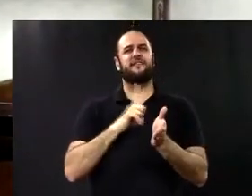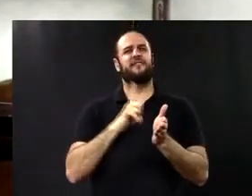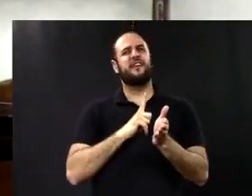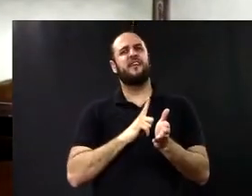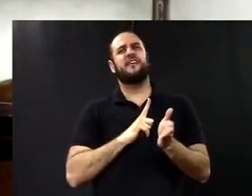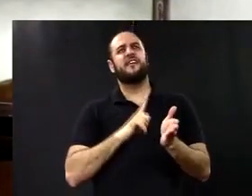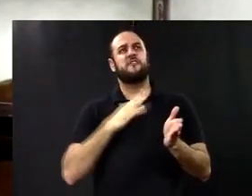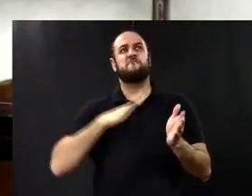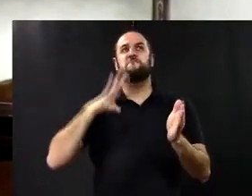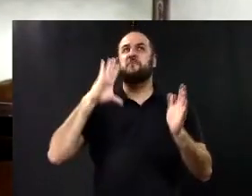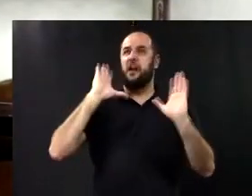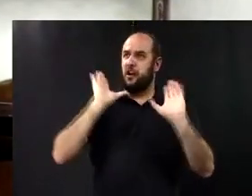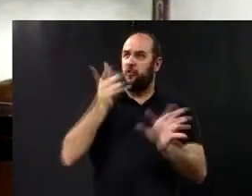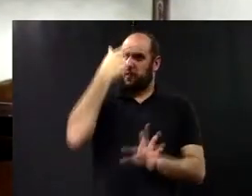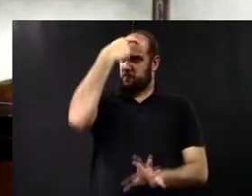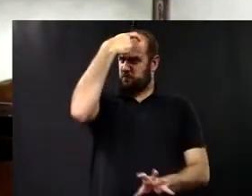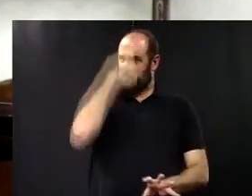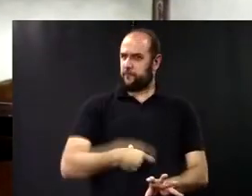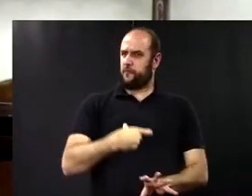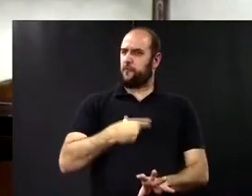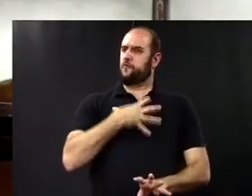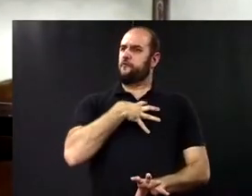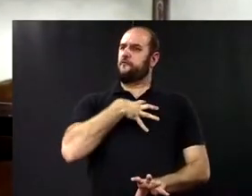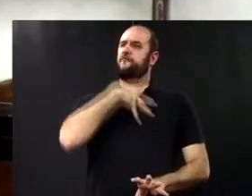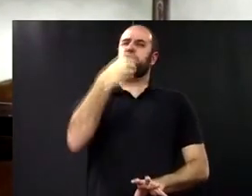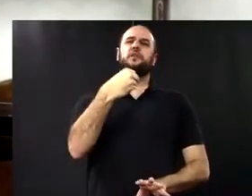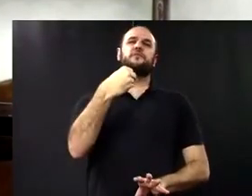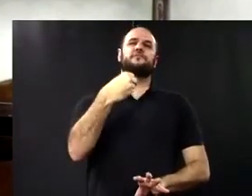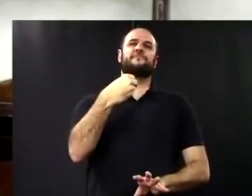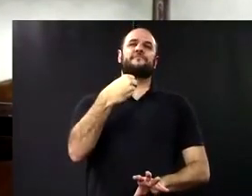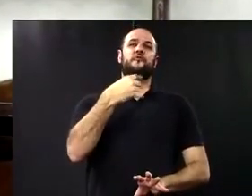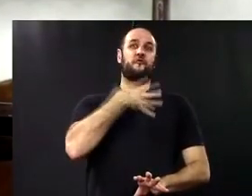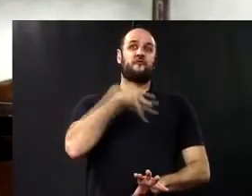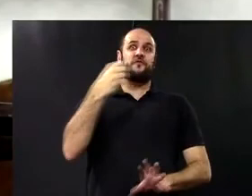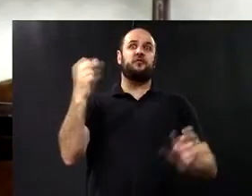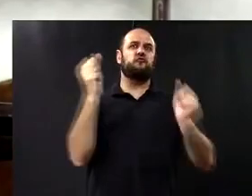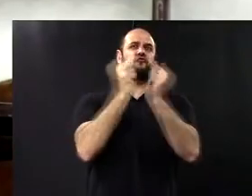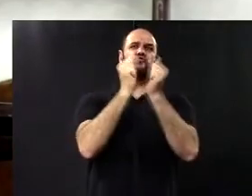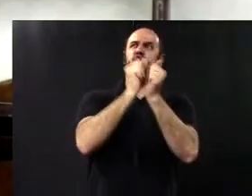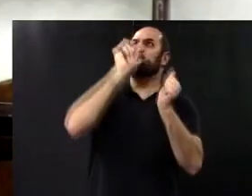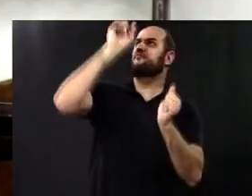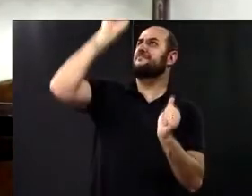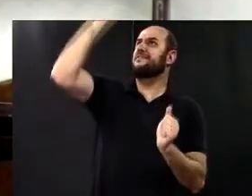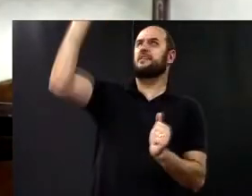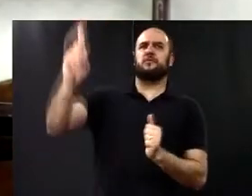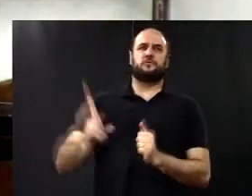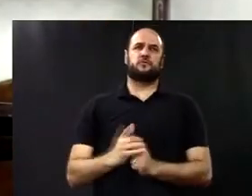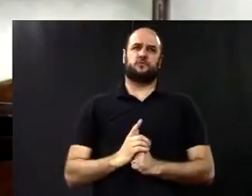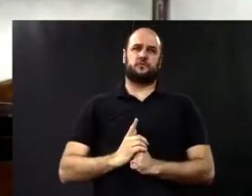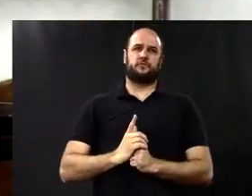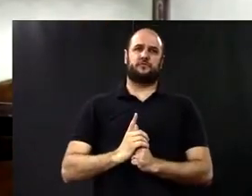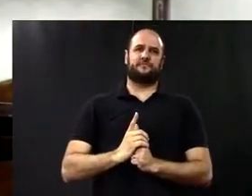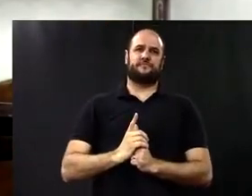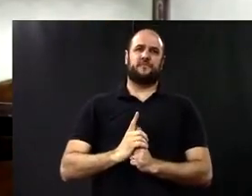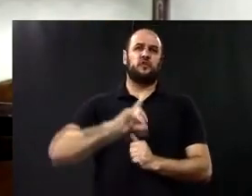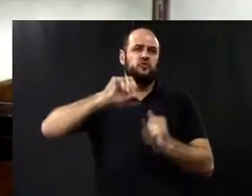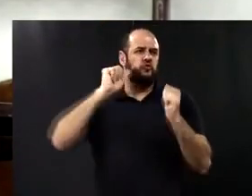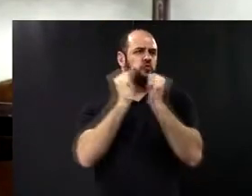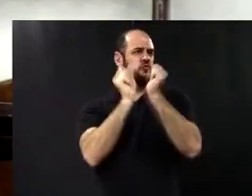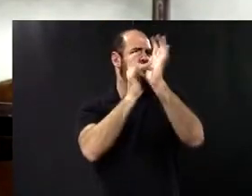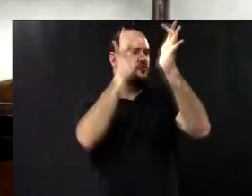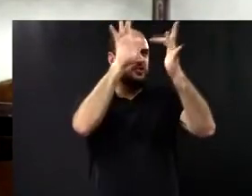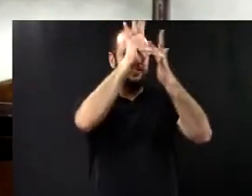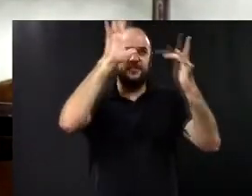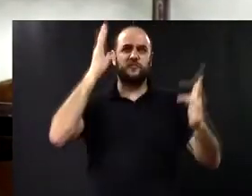esse status agora de filho, herdeiro e co-herdeiro juntamente com Cristo das promessas de